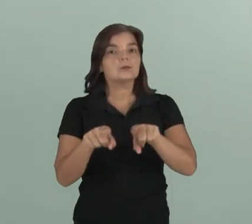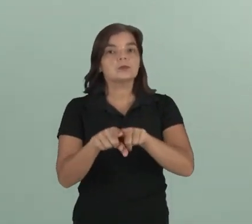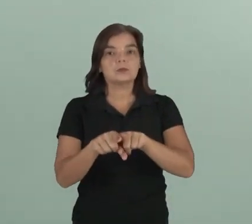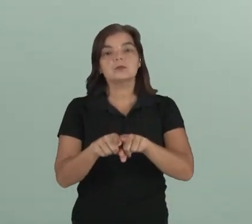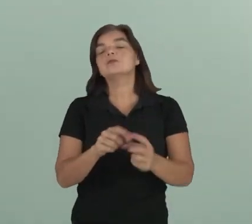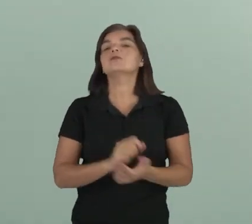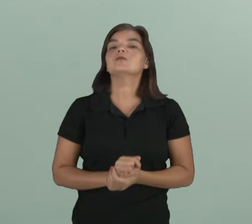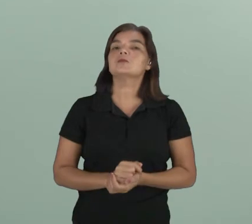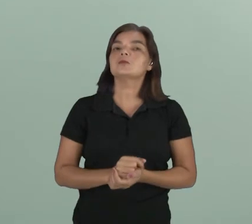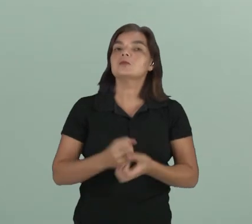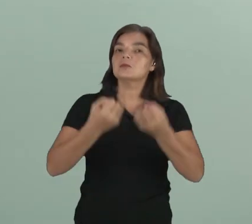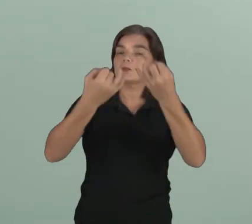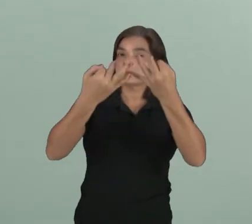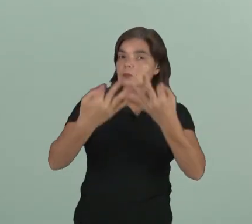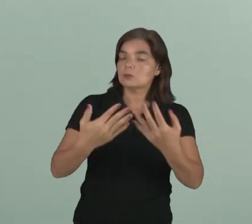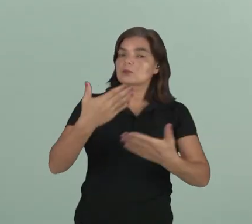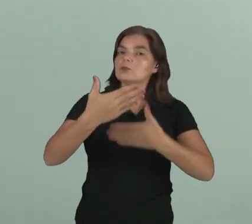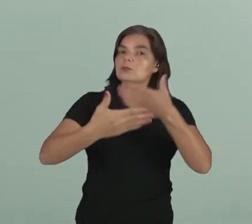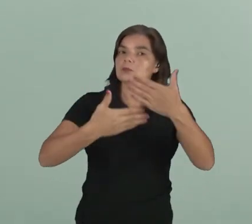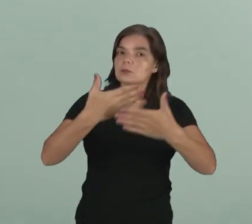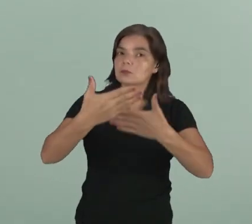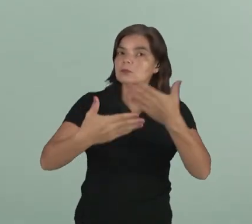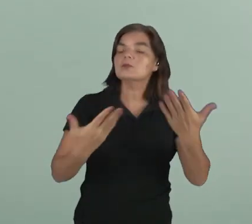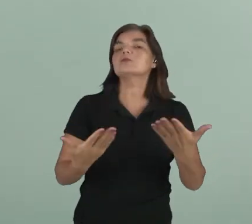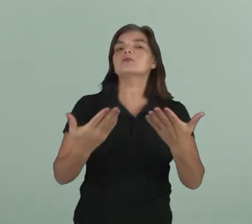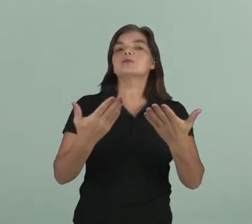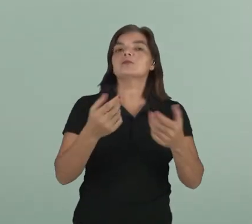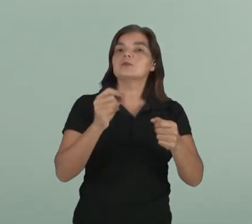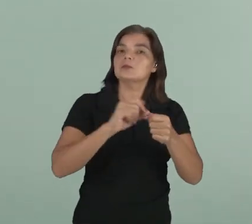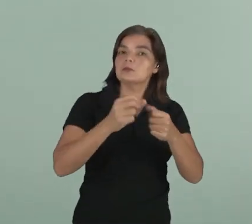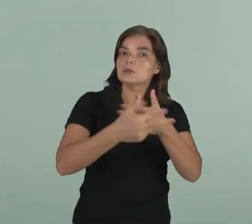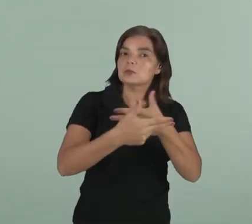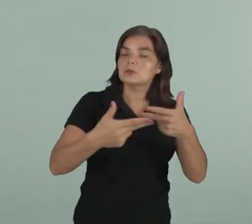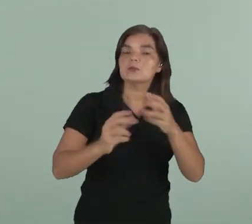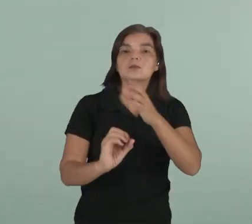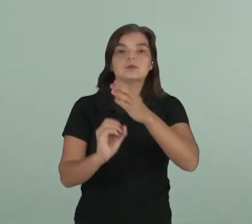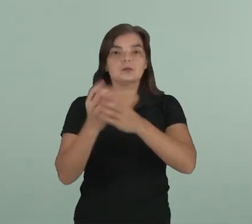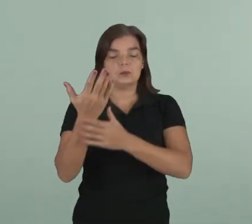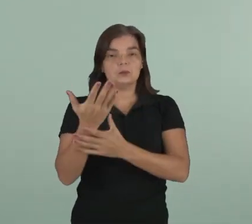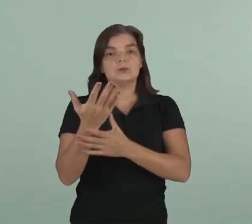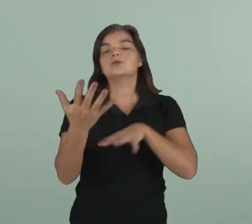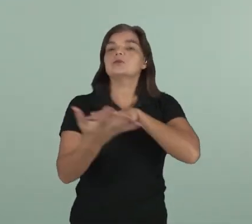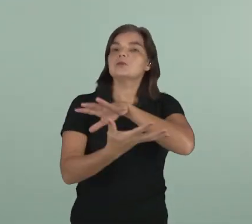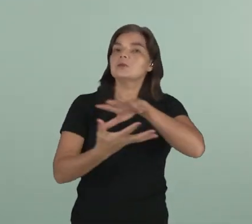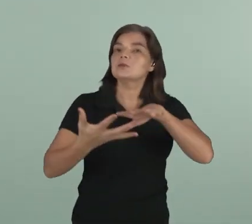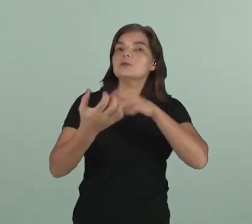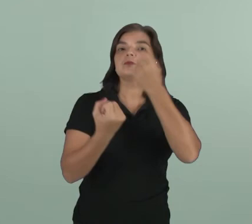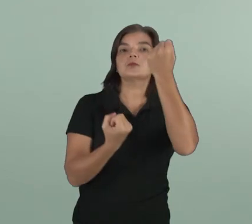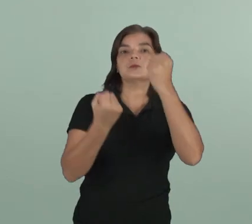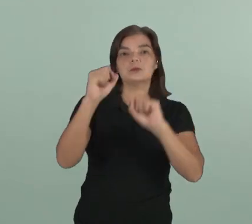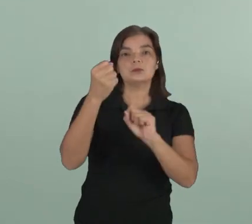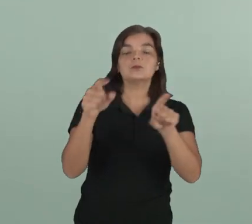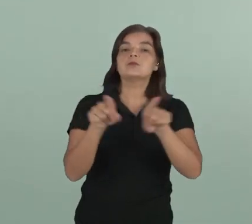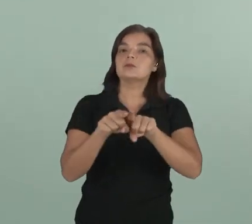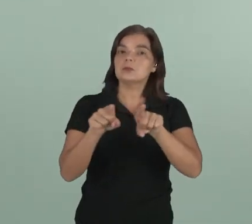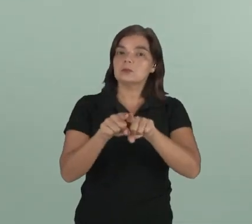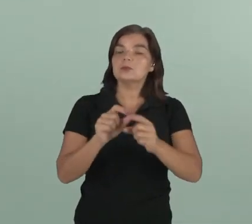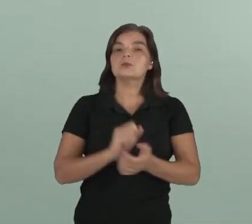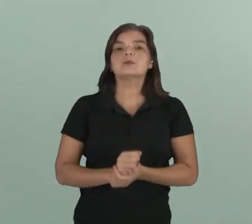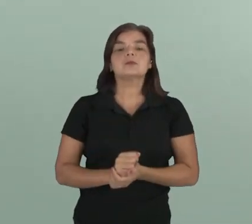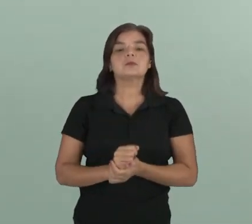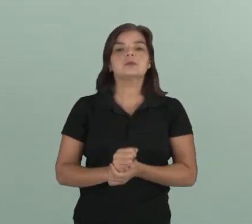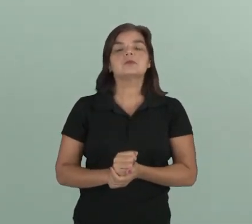possuímos a respeito desse processo de produção que nasceu com a Revolução Industrial e que